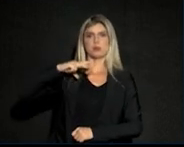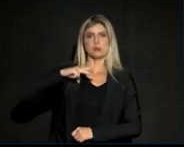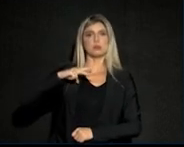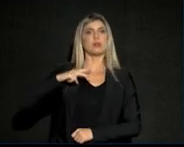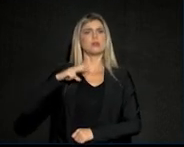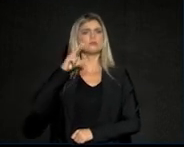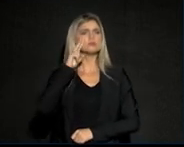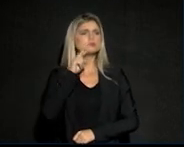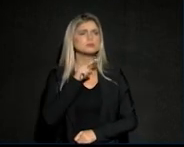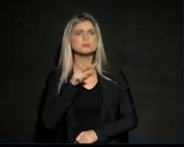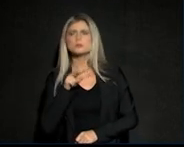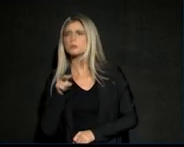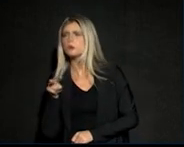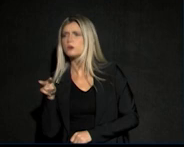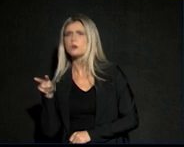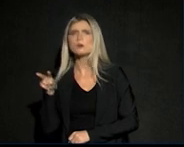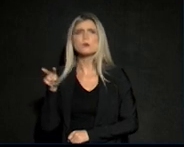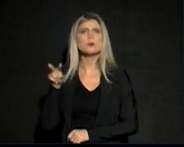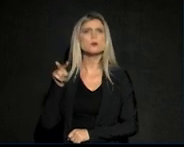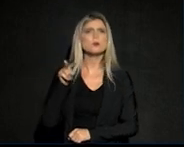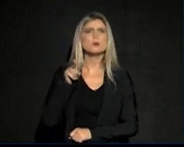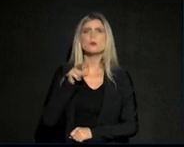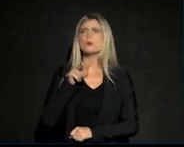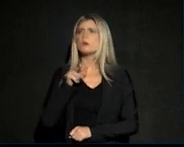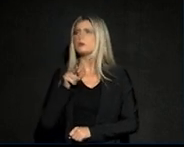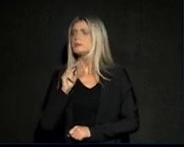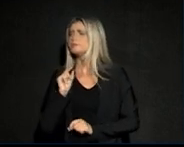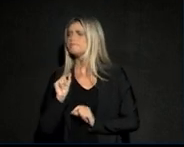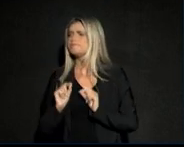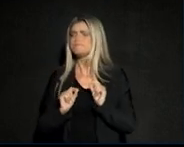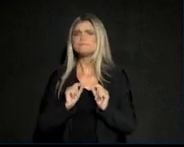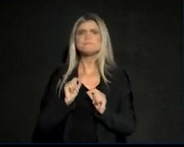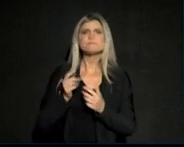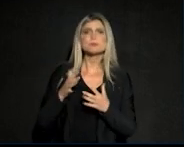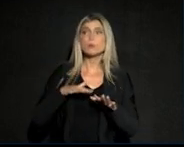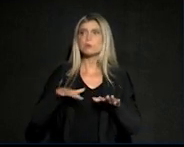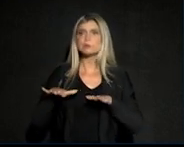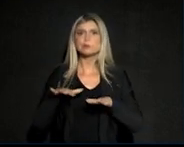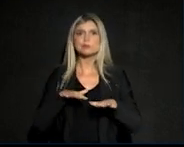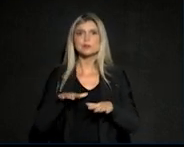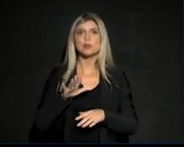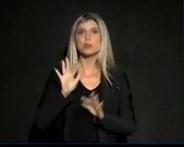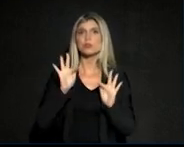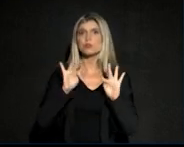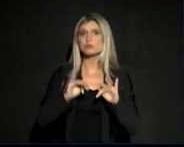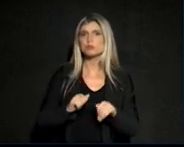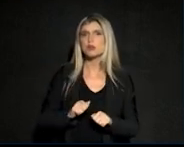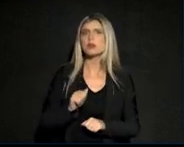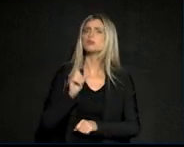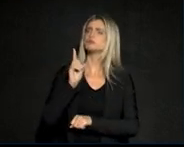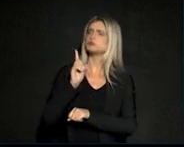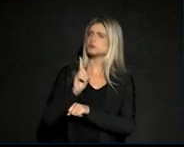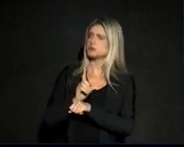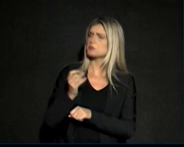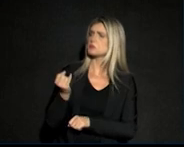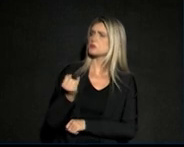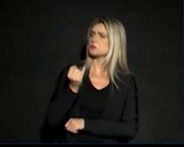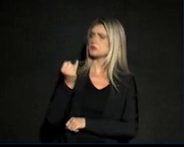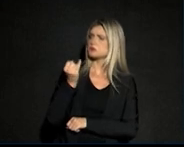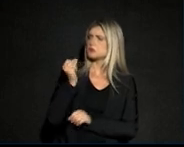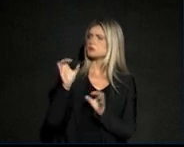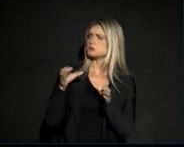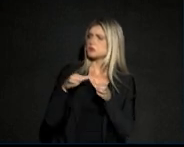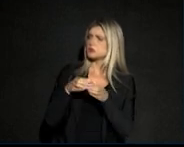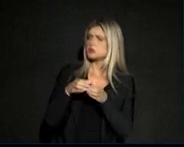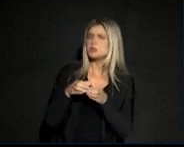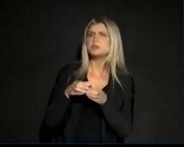crédito e para onde você olha os movimentos Eles são muito substanciais e no final a diretoria do banco é importante o corpo técnico é importante é fundamental